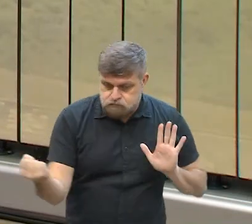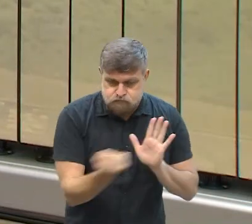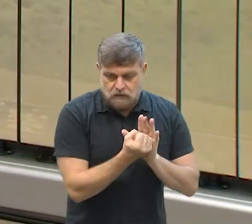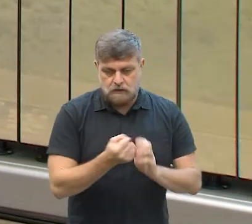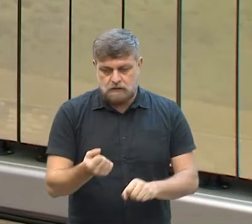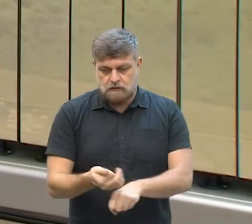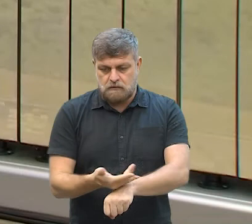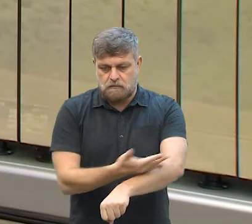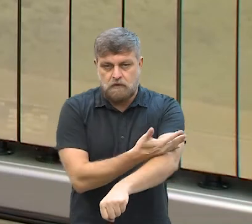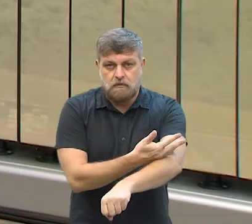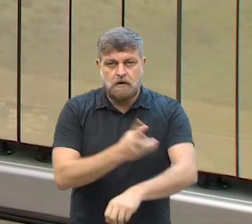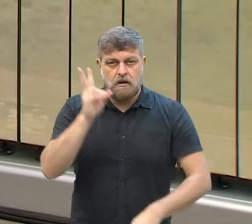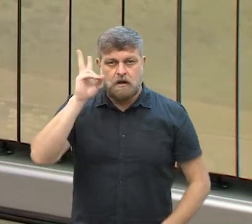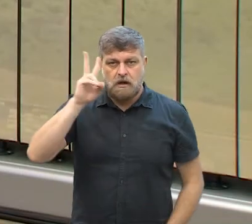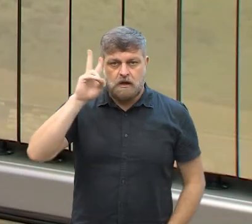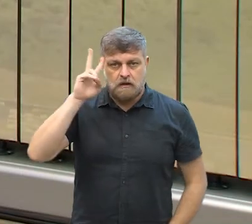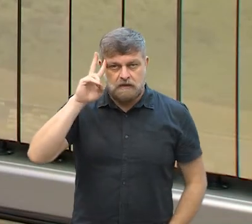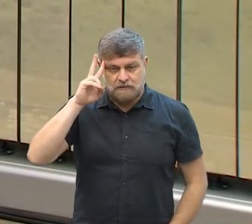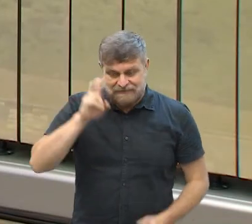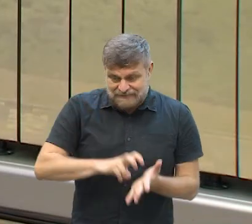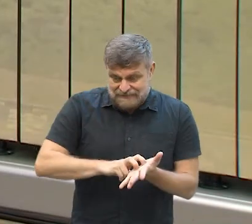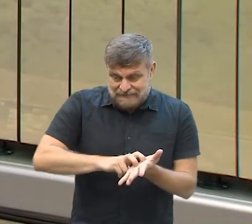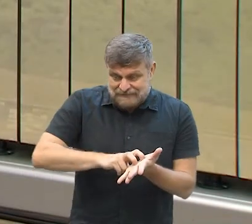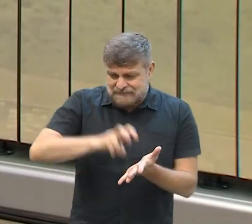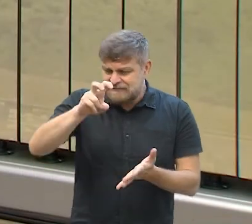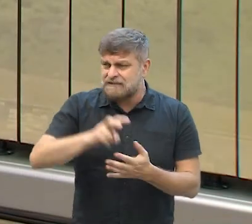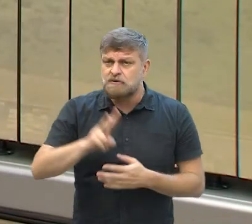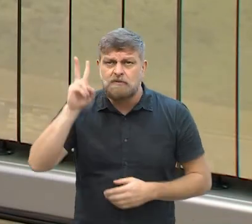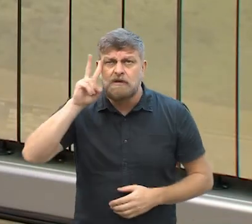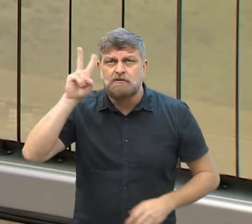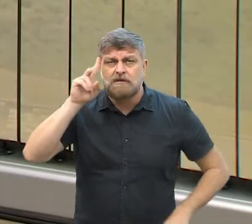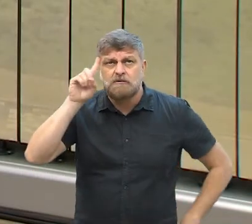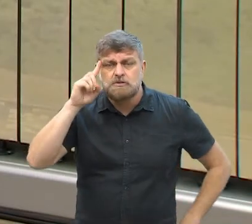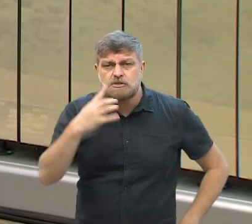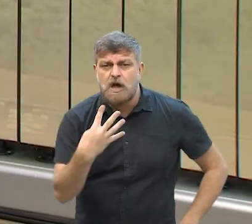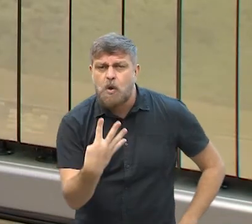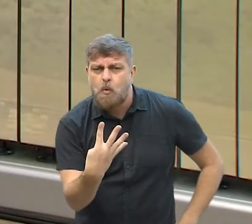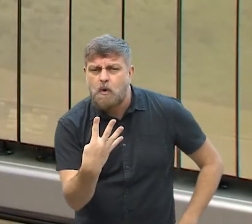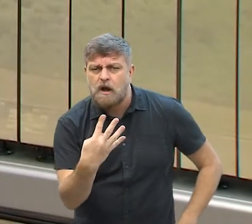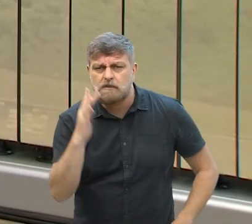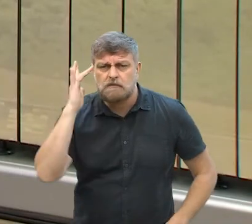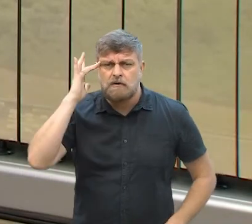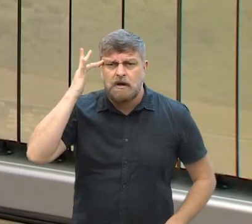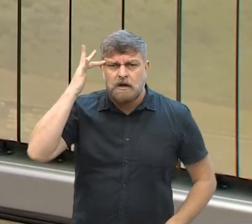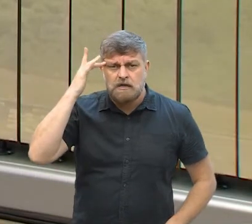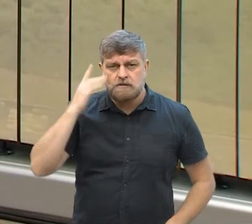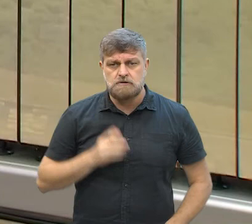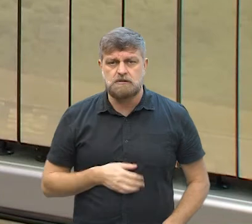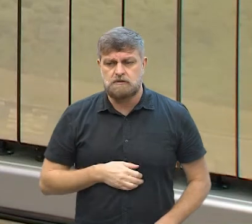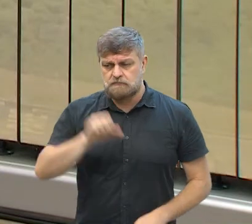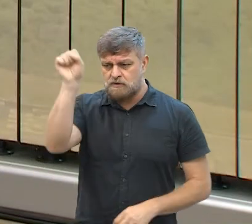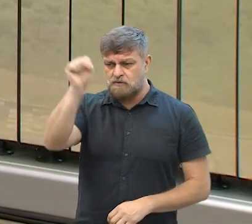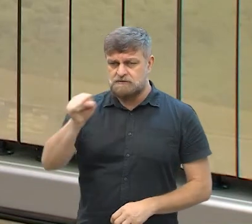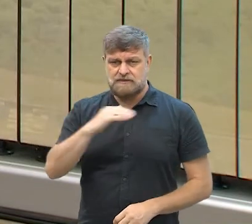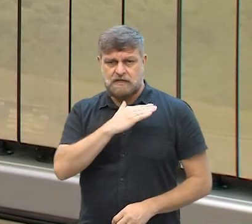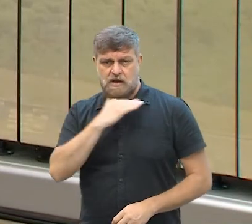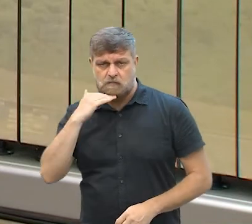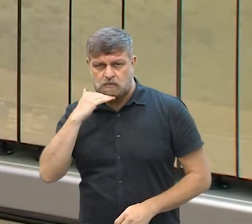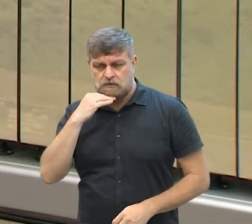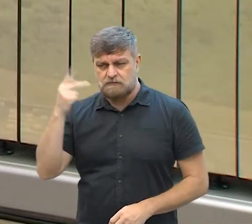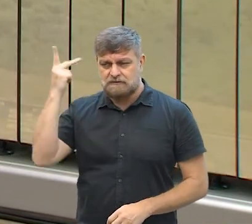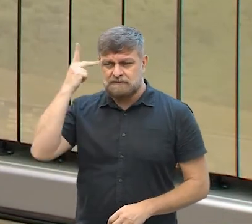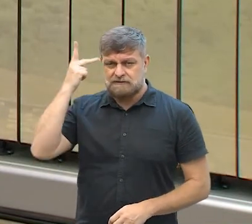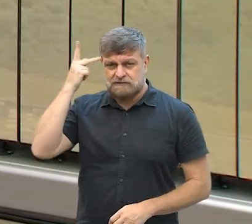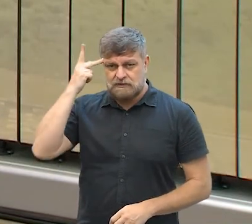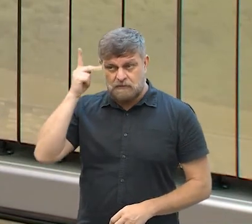da minha vida e emocionantes, porque eu lembro que a gente saiu logo cedo, eu não me lembro se foi dia 4, acho que foi a chegada dele em São